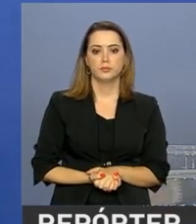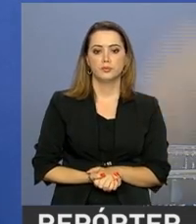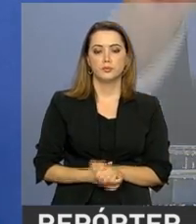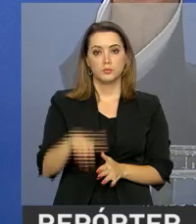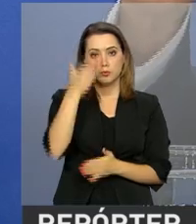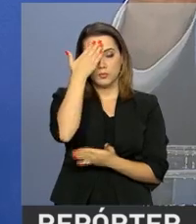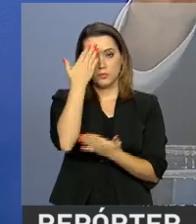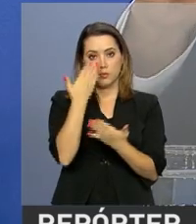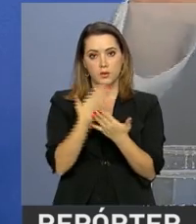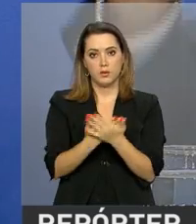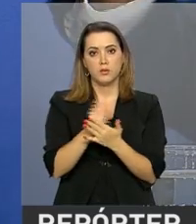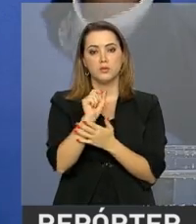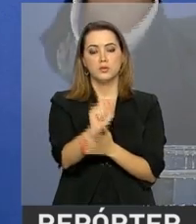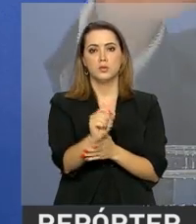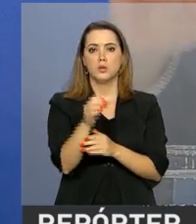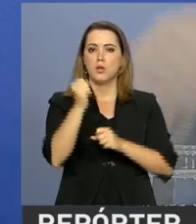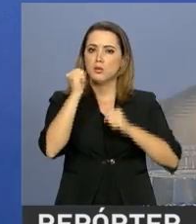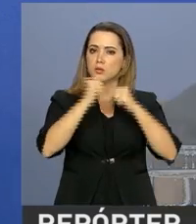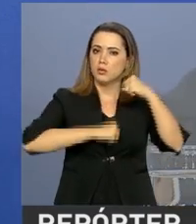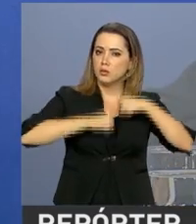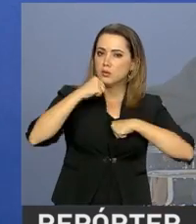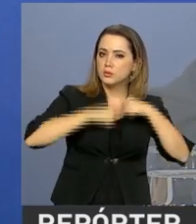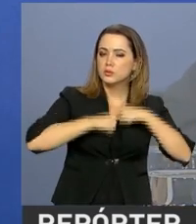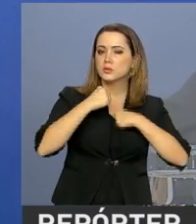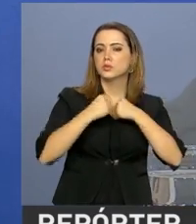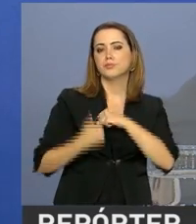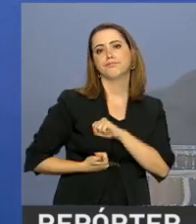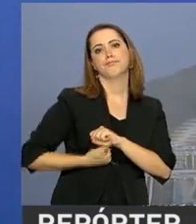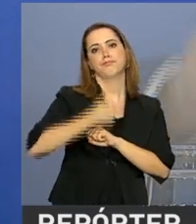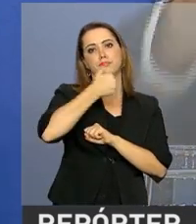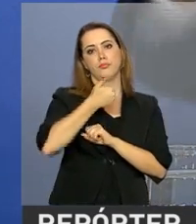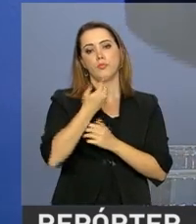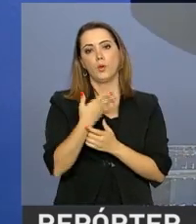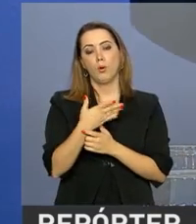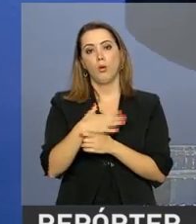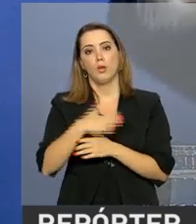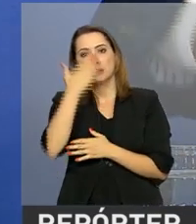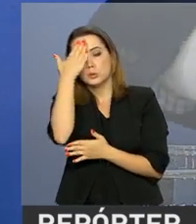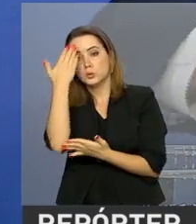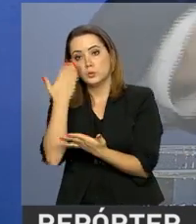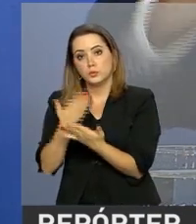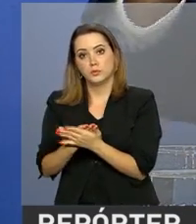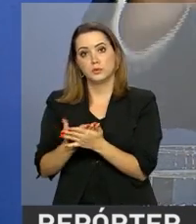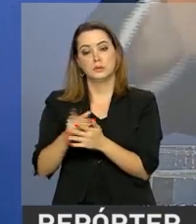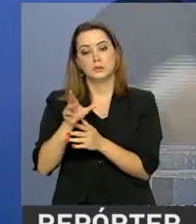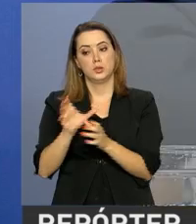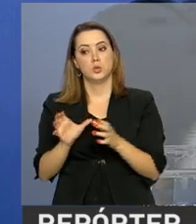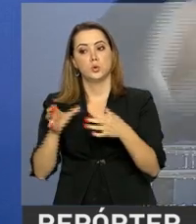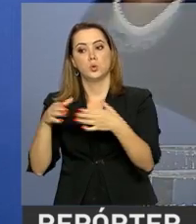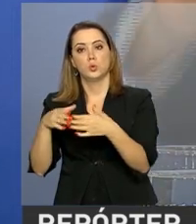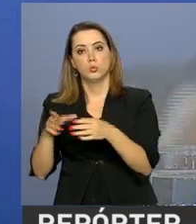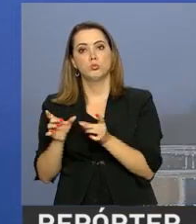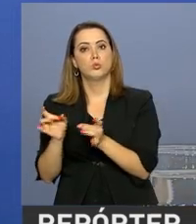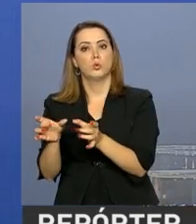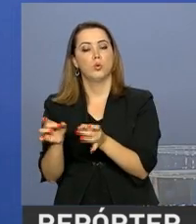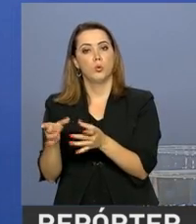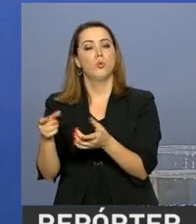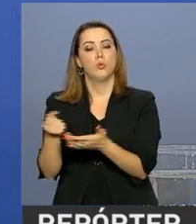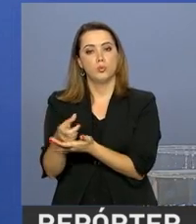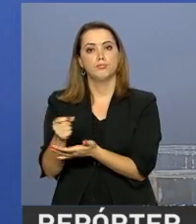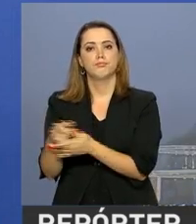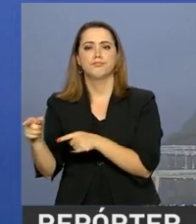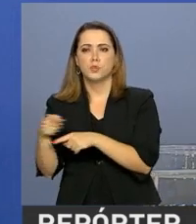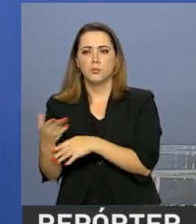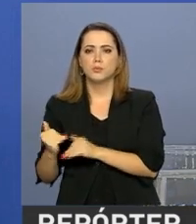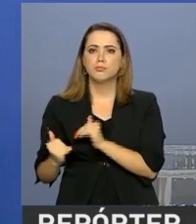A confiança da indústria sobe. A confiança do consumidor sobe, dos serviços e do